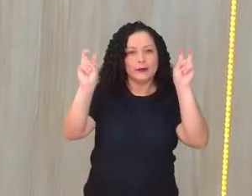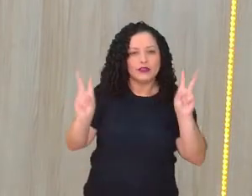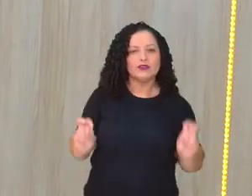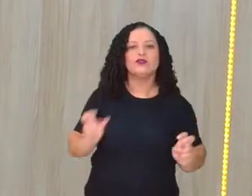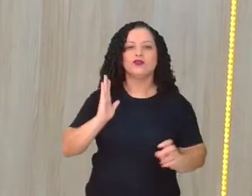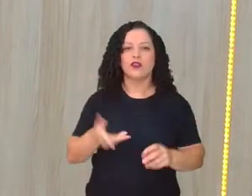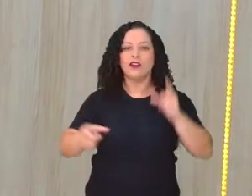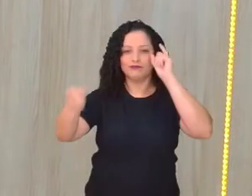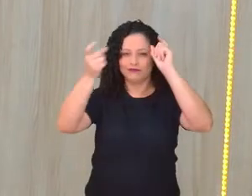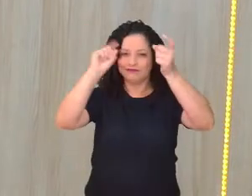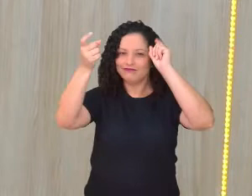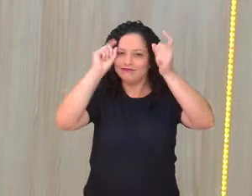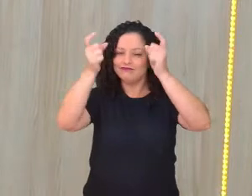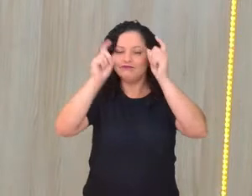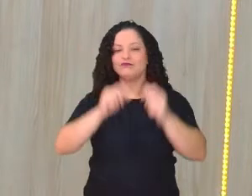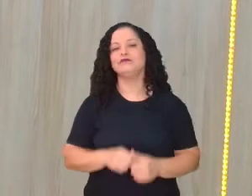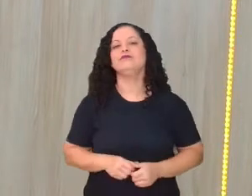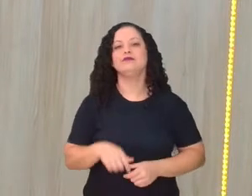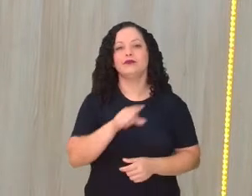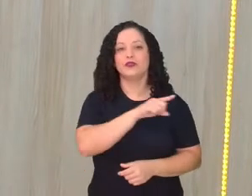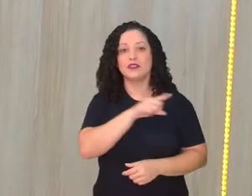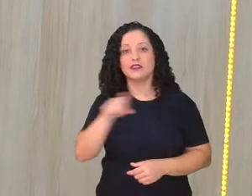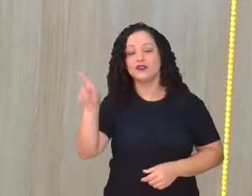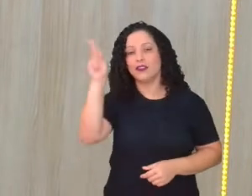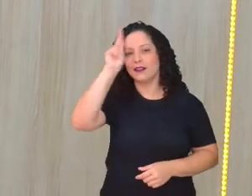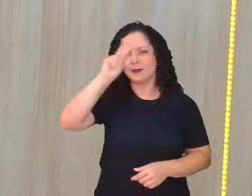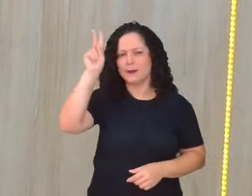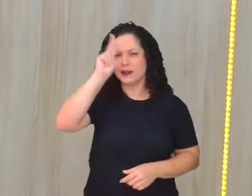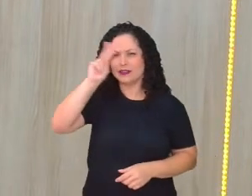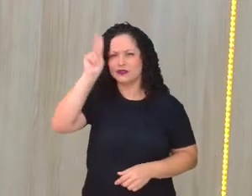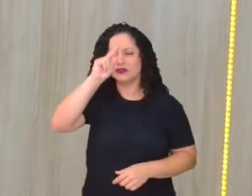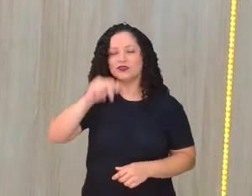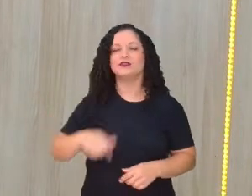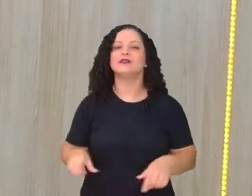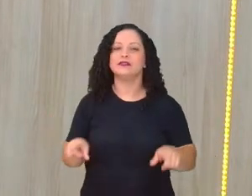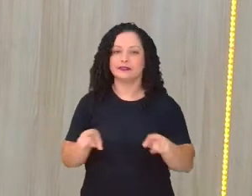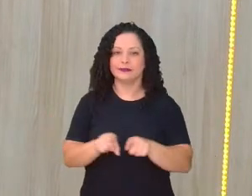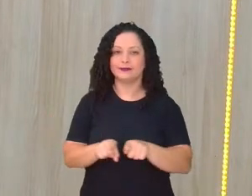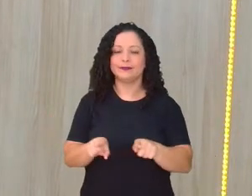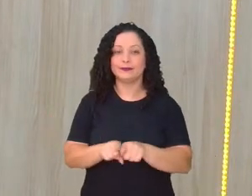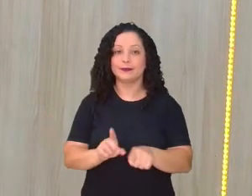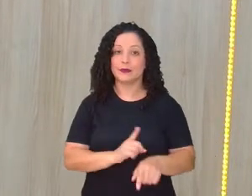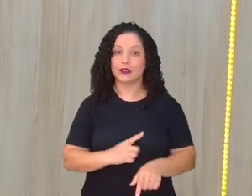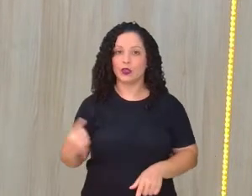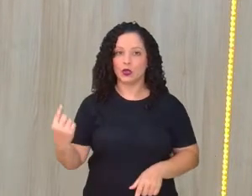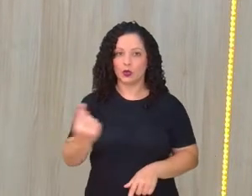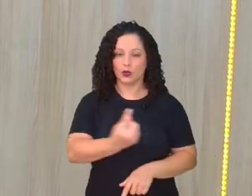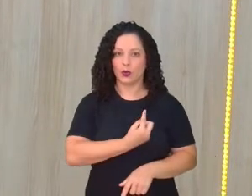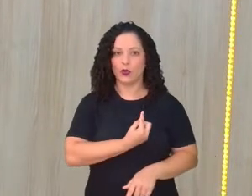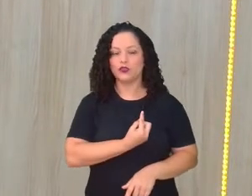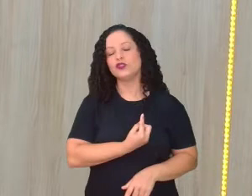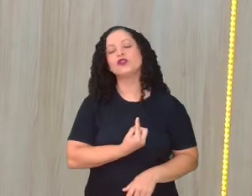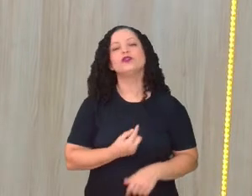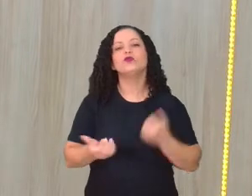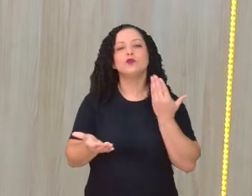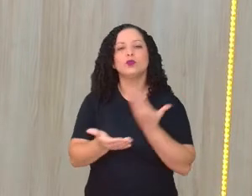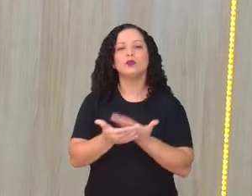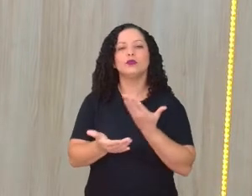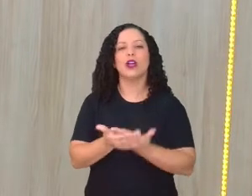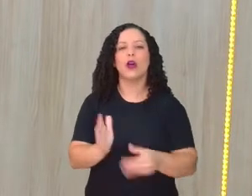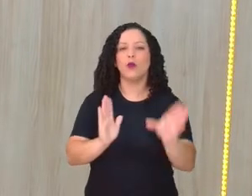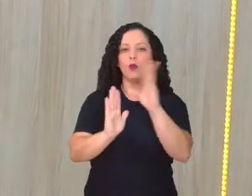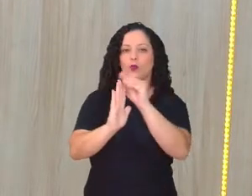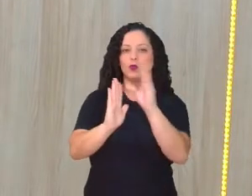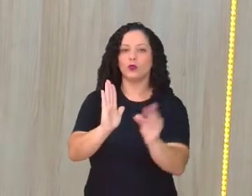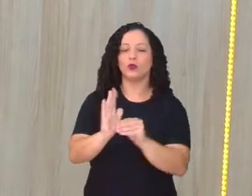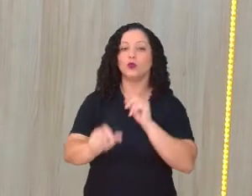vem discutindo. Vocês devem estar lembrados e lembradas, né? Estamos trabalhando as civilizações